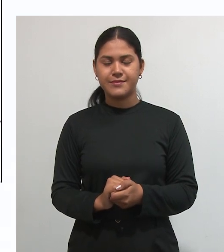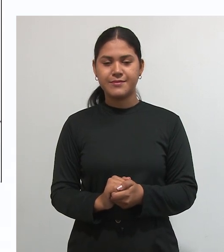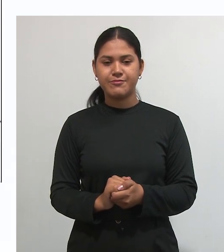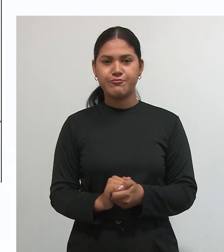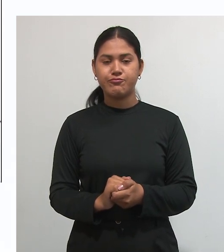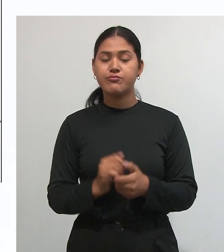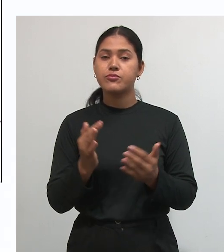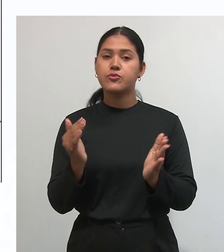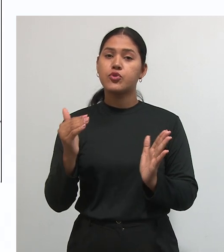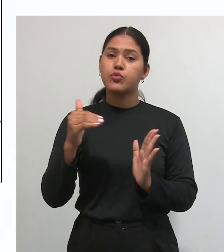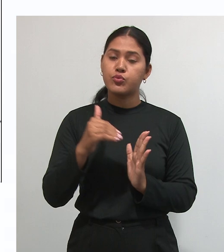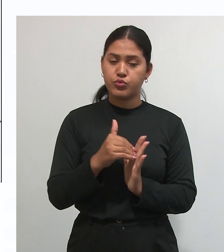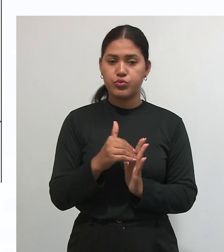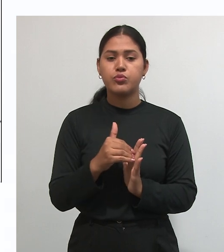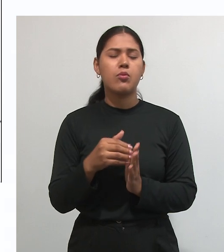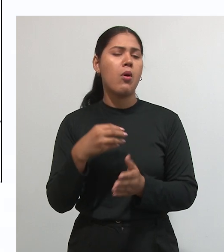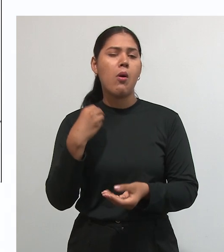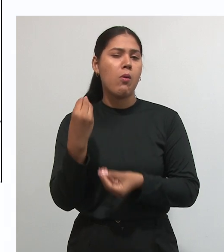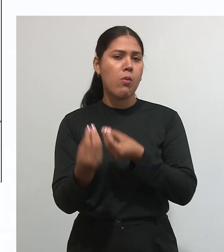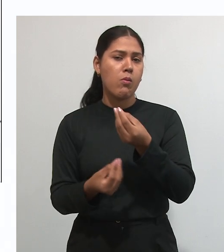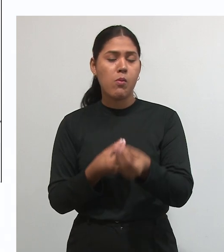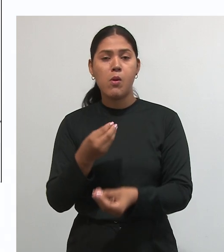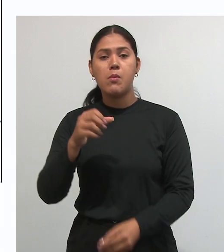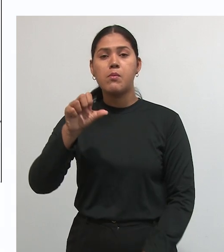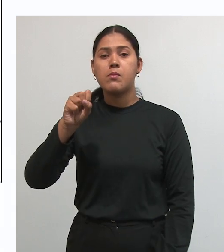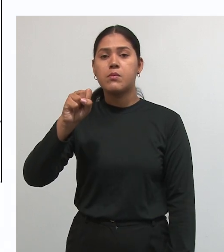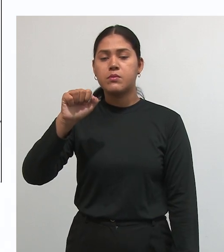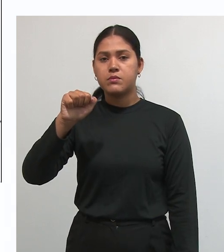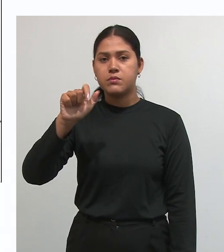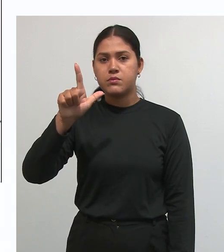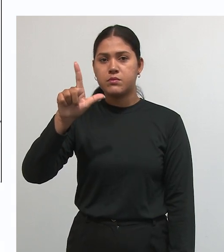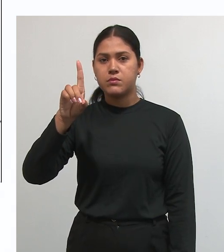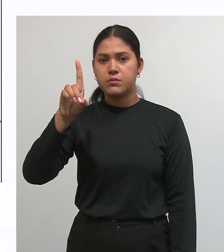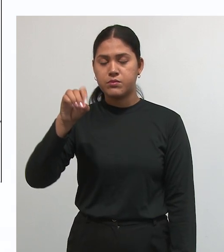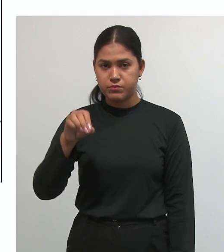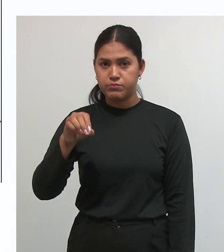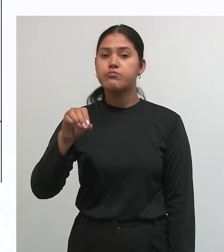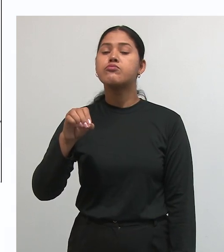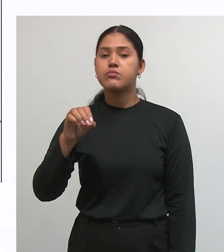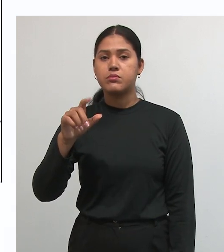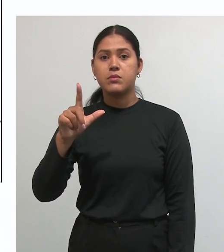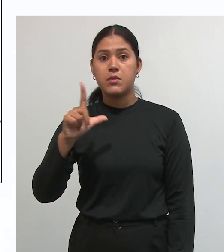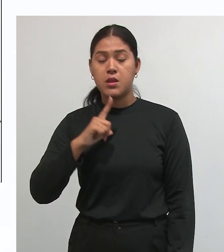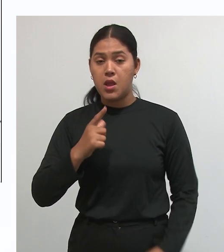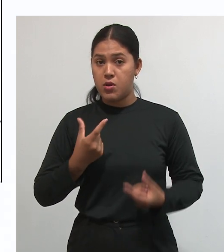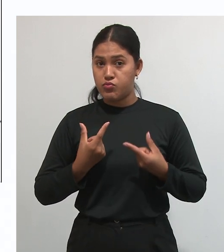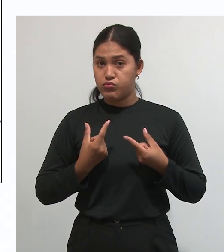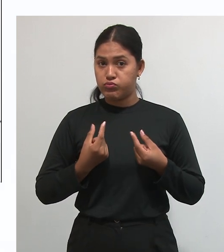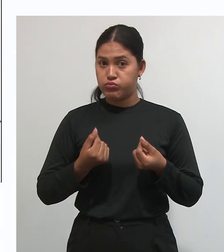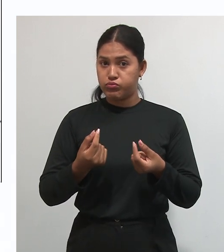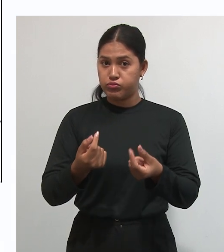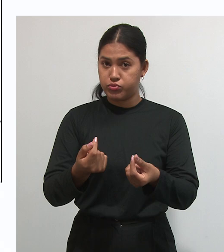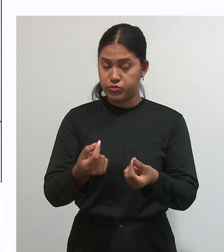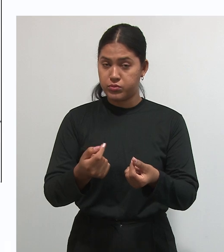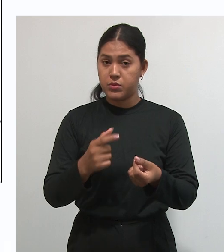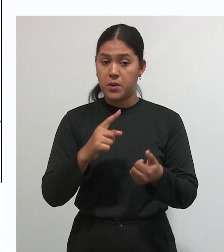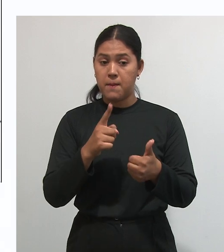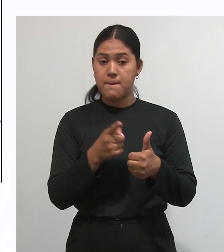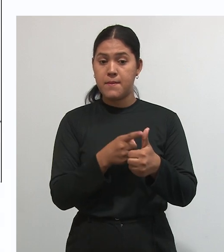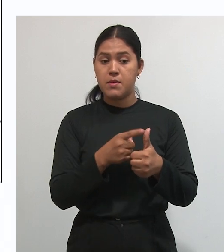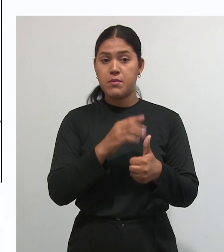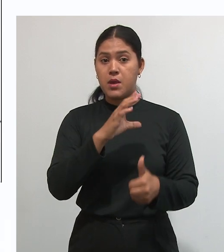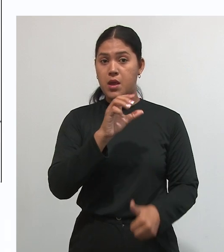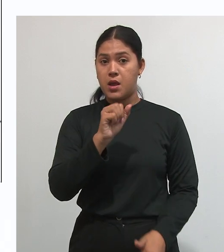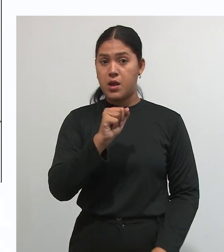E, por fim, como é que seria o saldo, né? É que no saldo do exercício atual temos aqui o caixa equivalente de